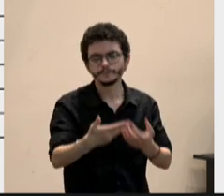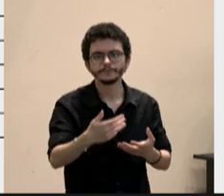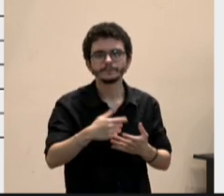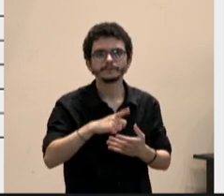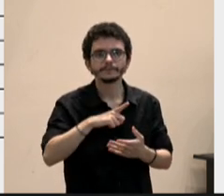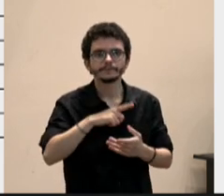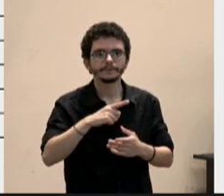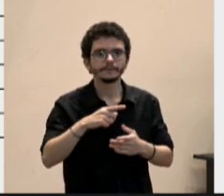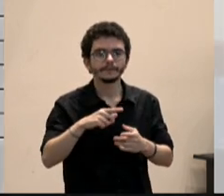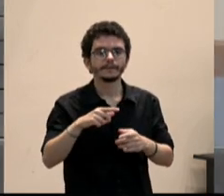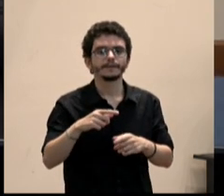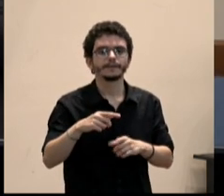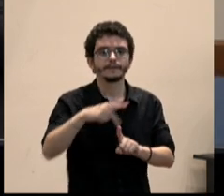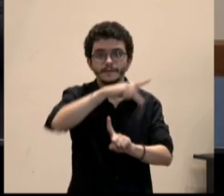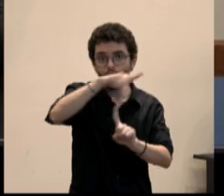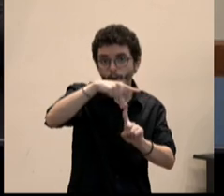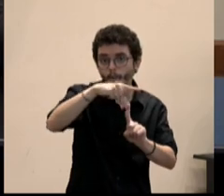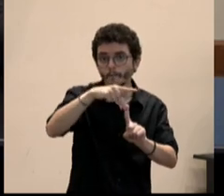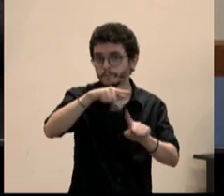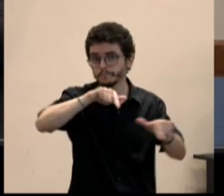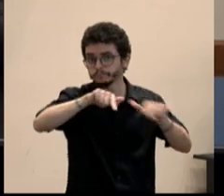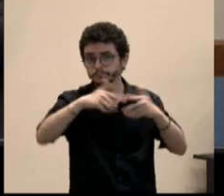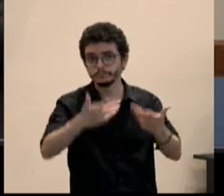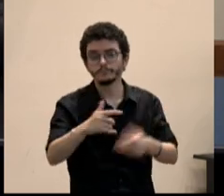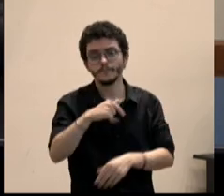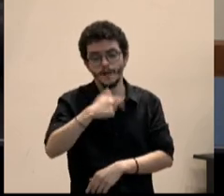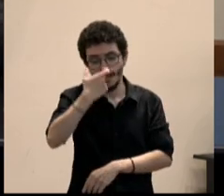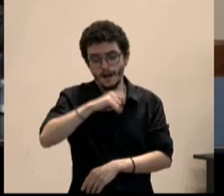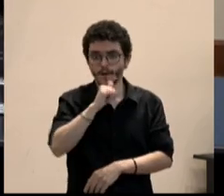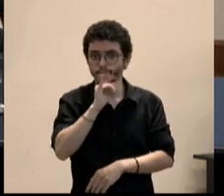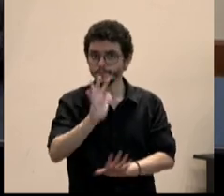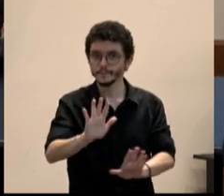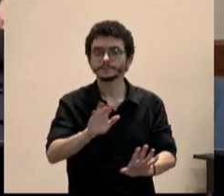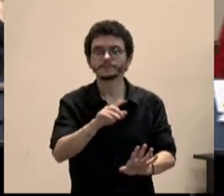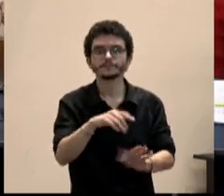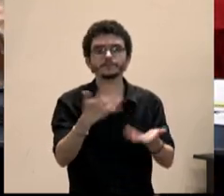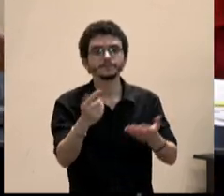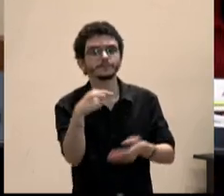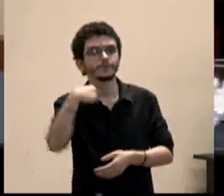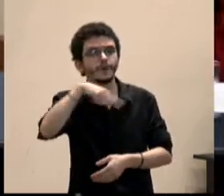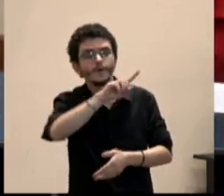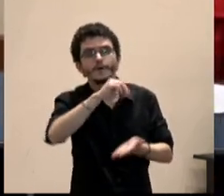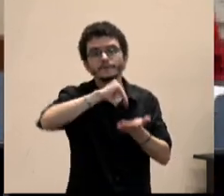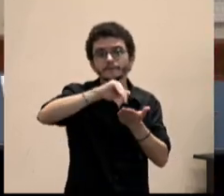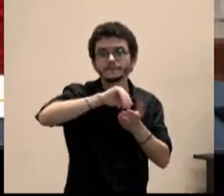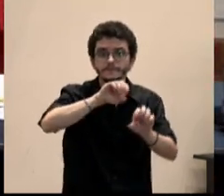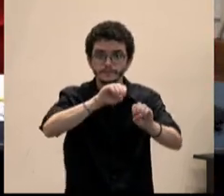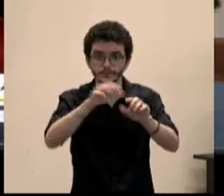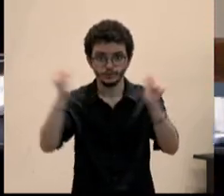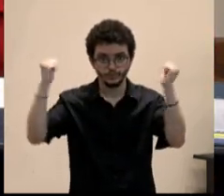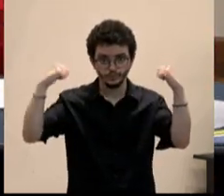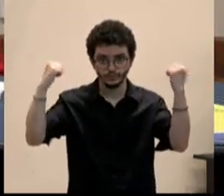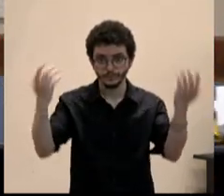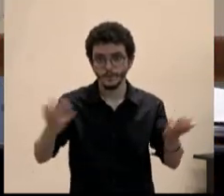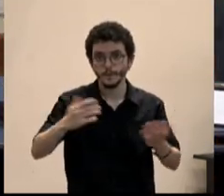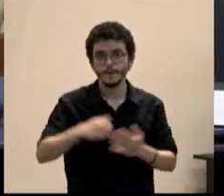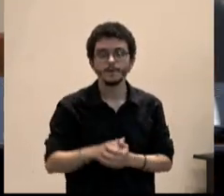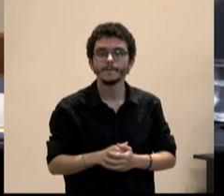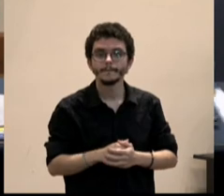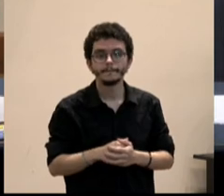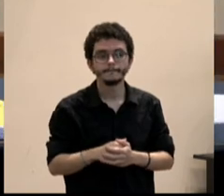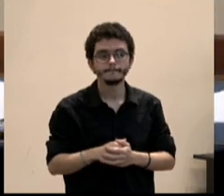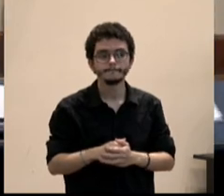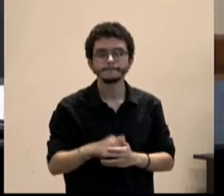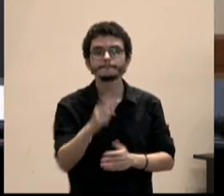um plano de carreira. Né? Eu, por exemplo, quando nós estivemos na Secretaria de Educação em Chapecó, nós